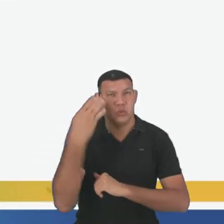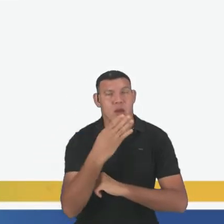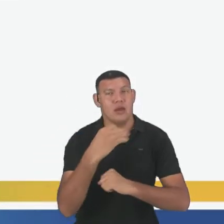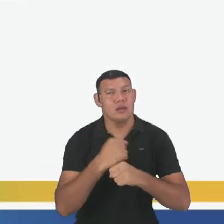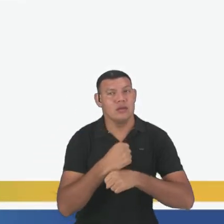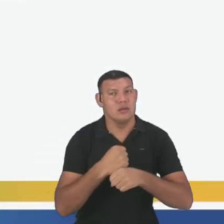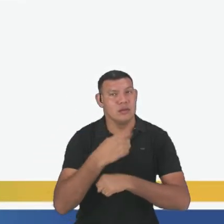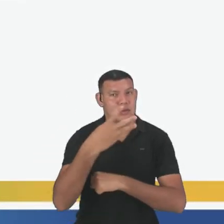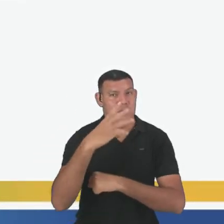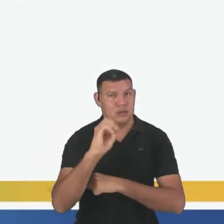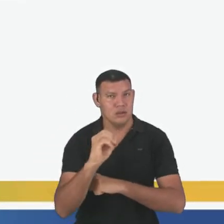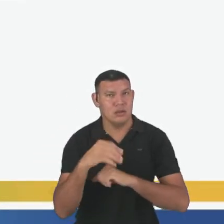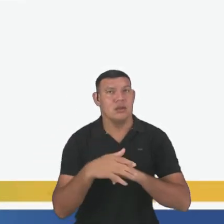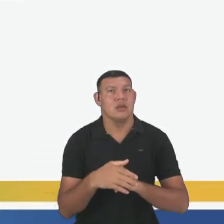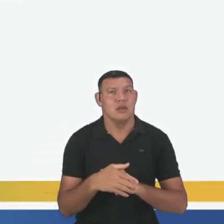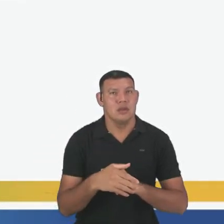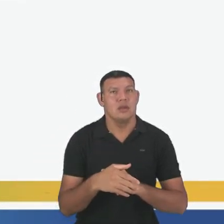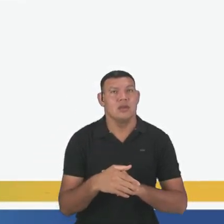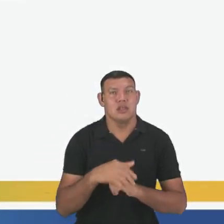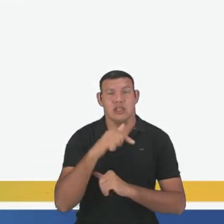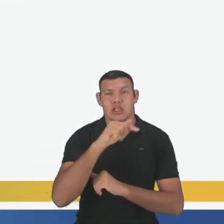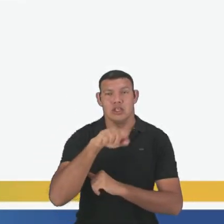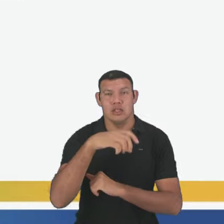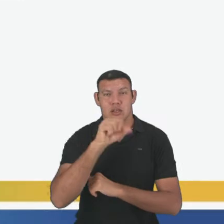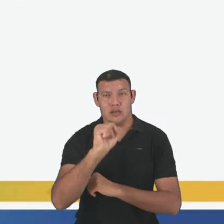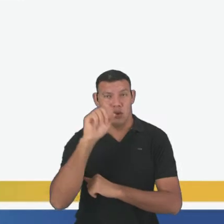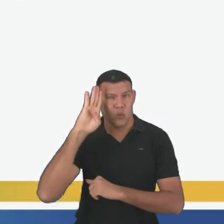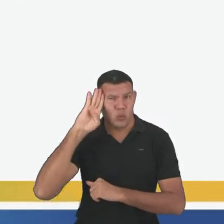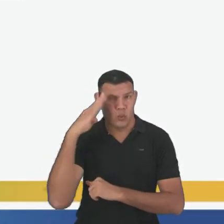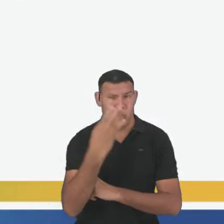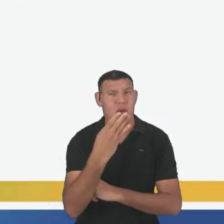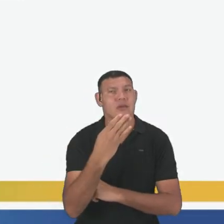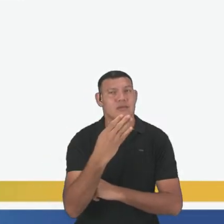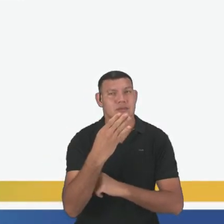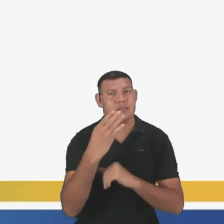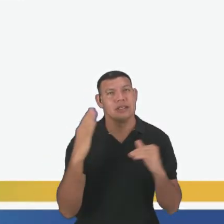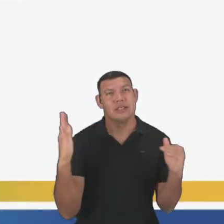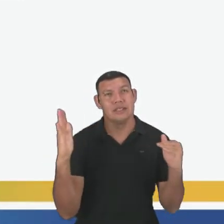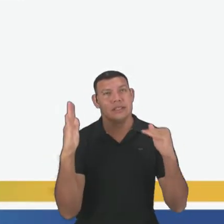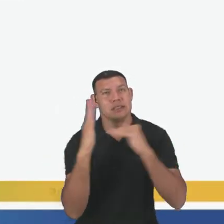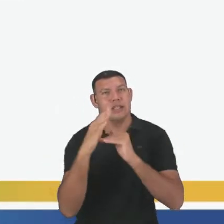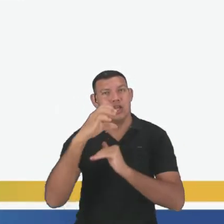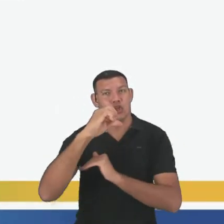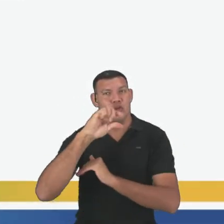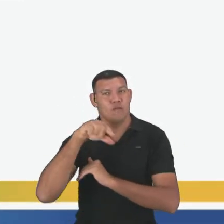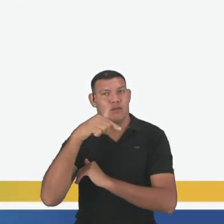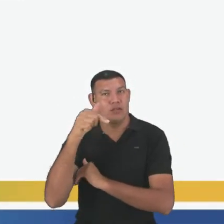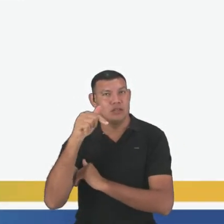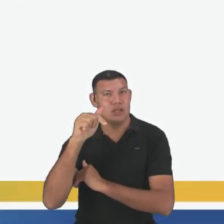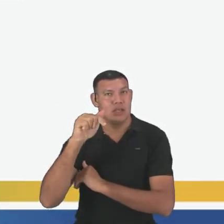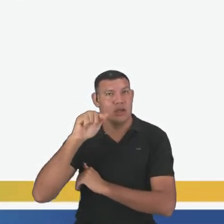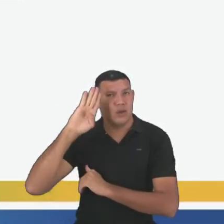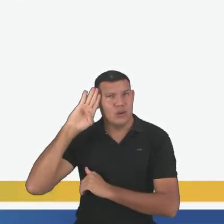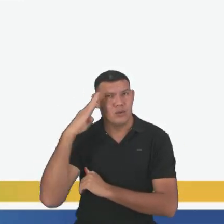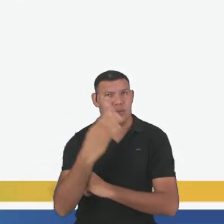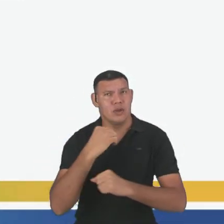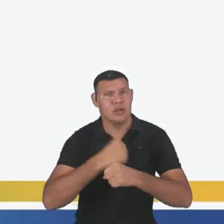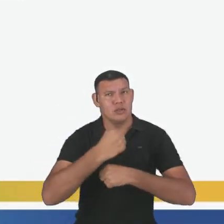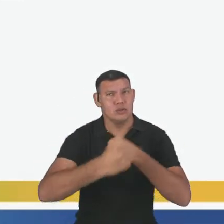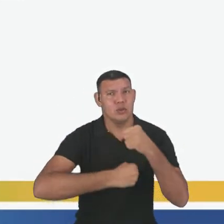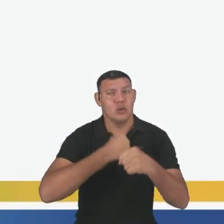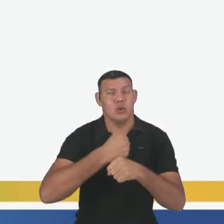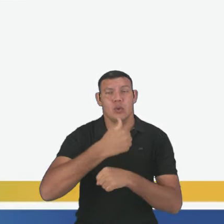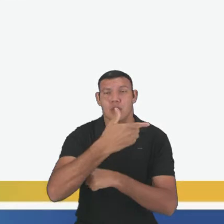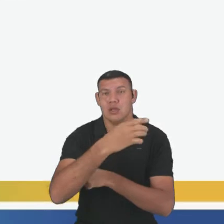30 anos, passando os atuais 7,8 bilhões para 9,7 bilhões em